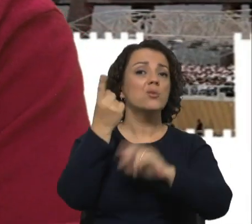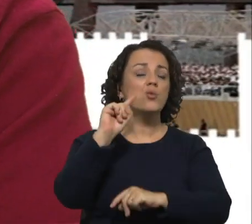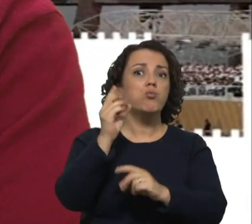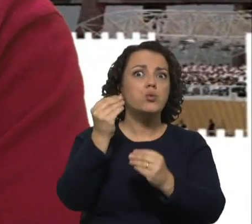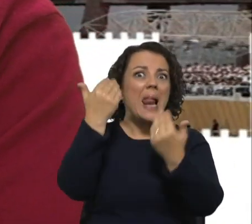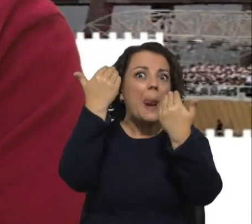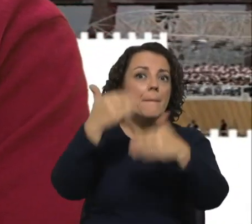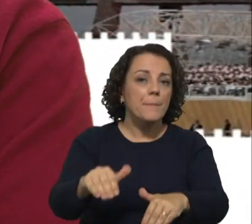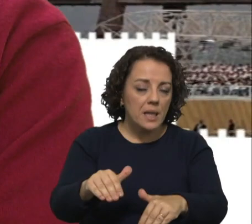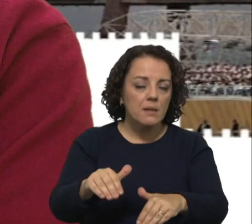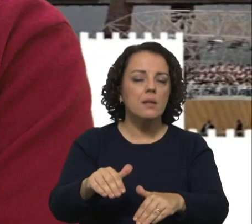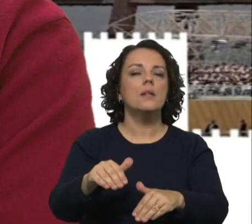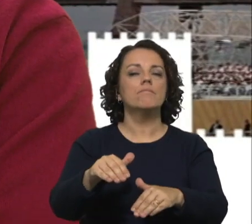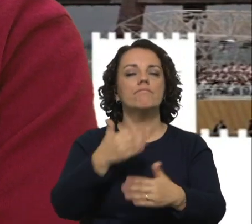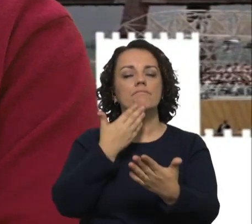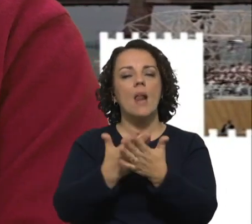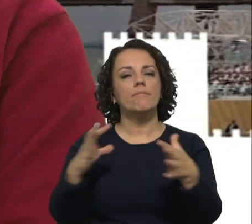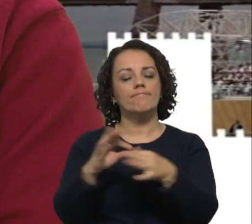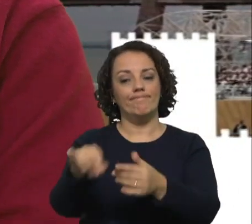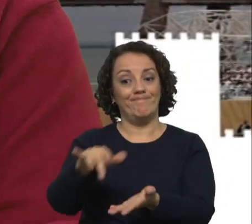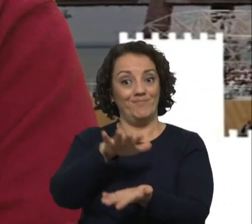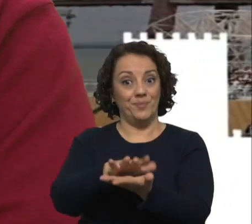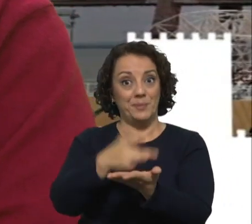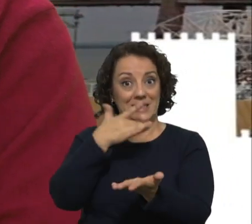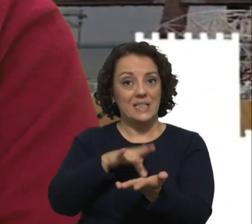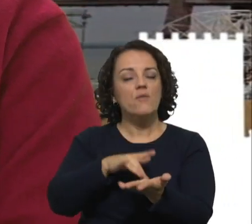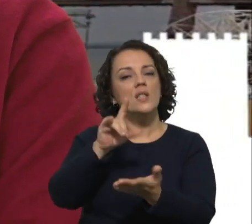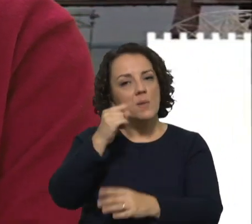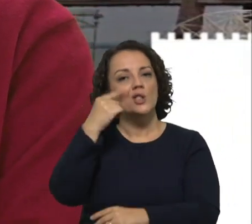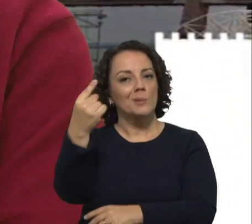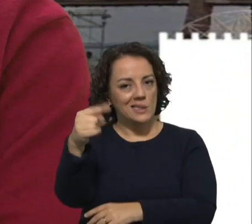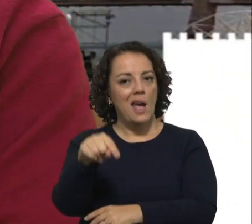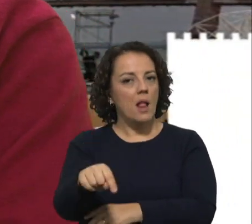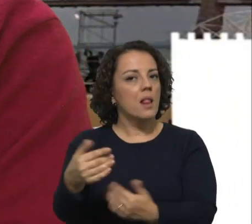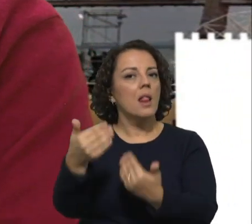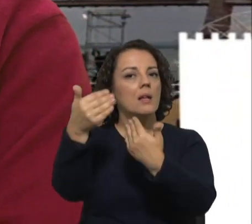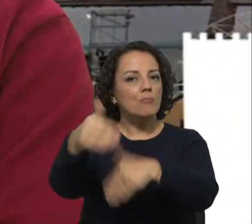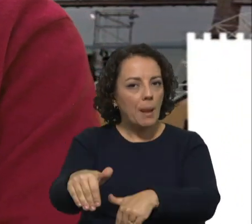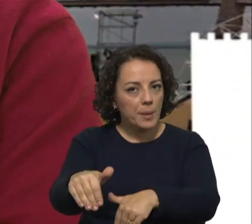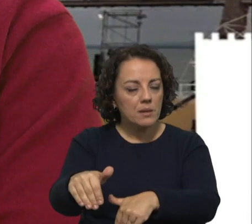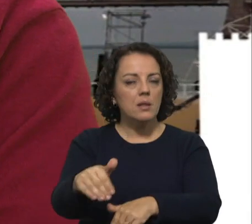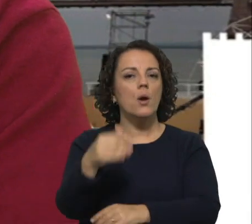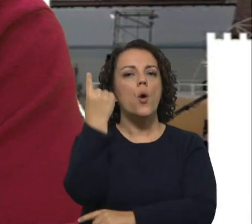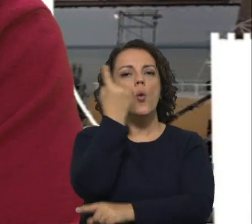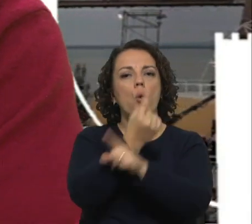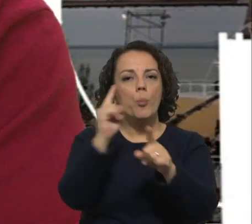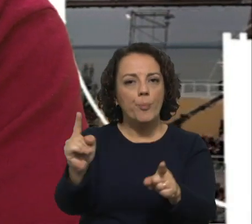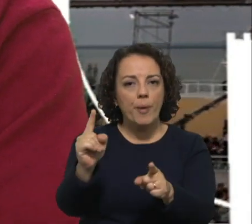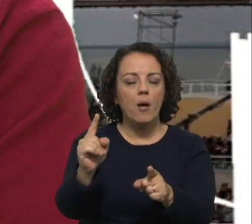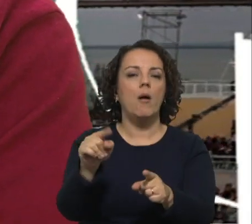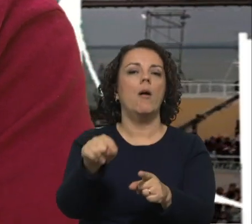esta edição fosse uma edição muito especial. E a forma de a tornar também mais especial é fazer uma edição única, de apenas 100